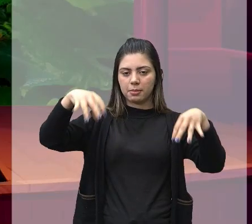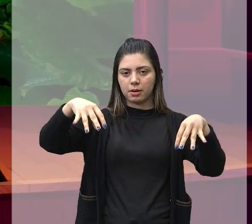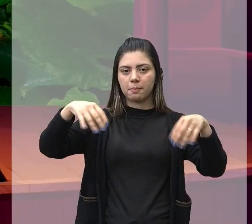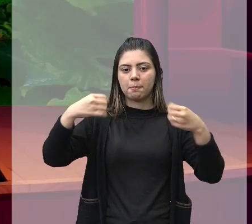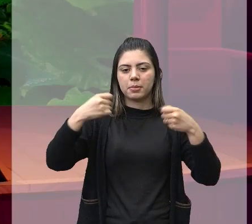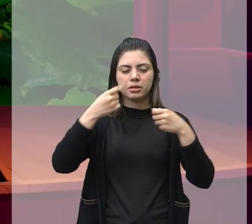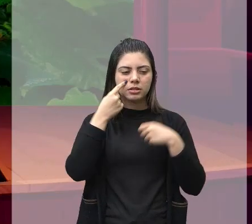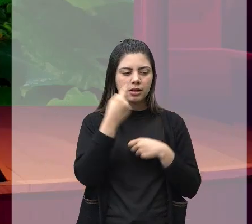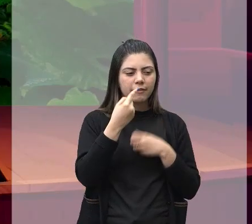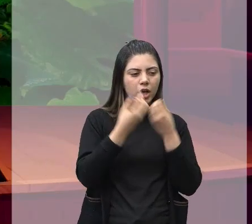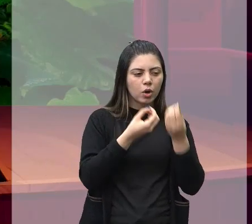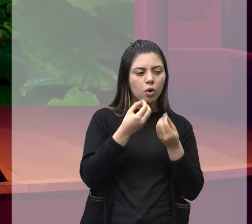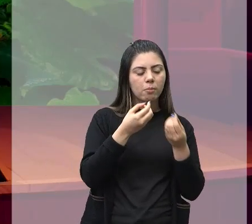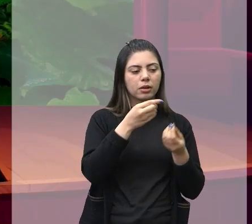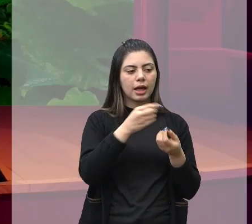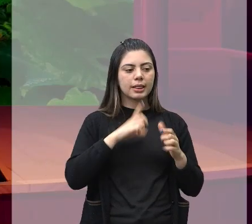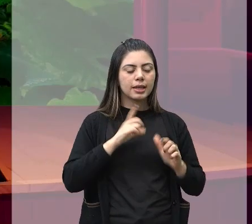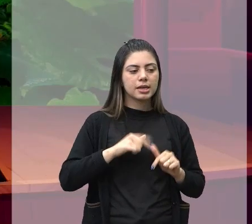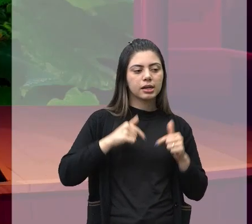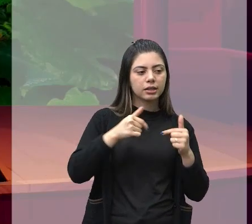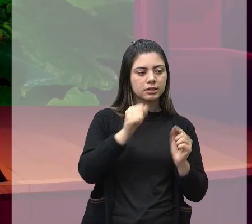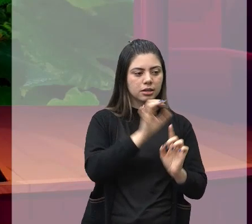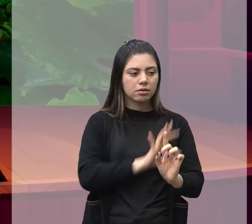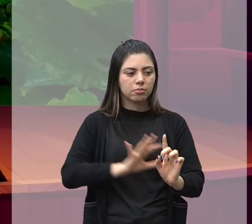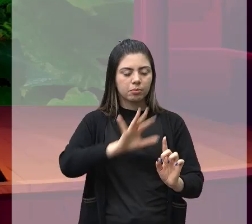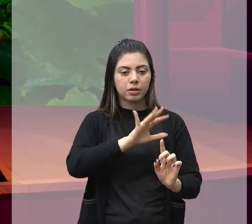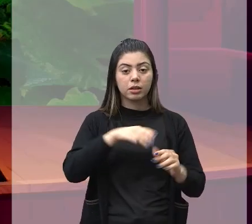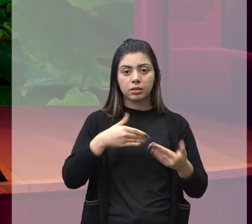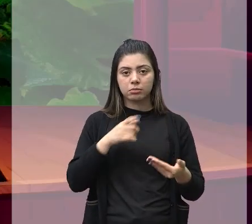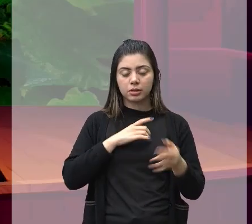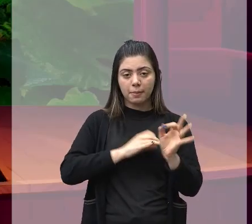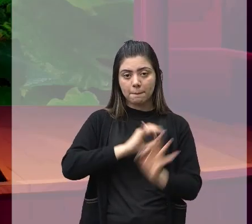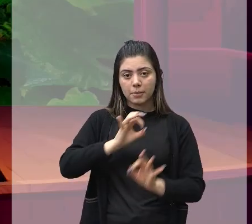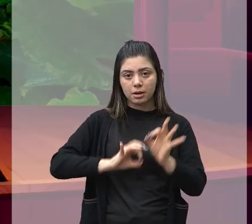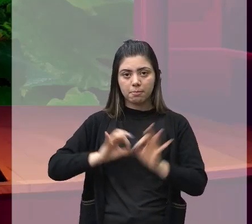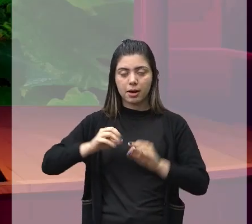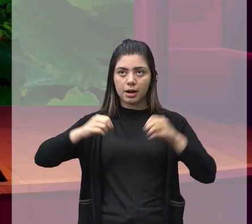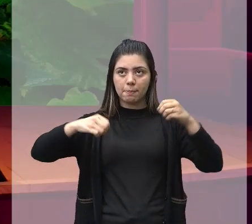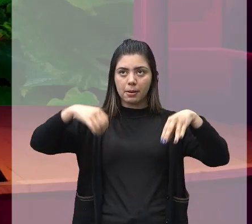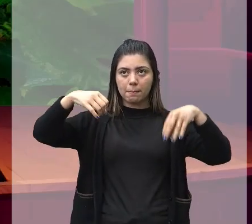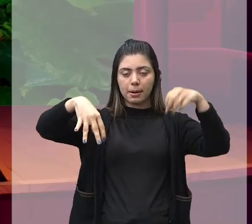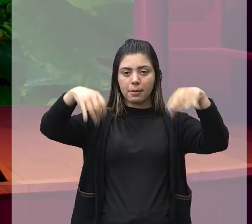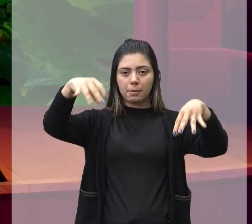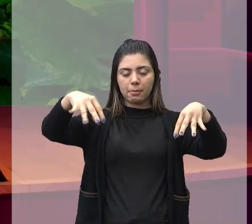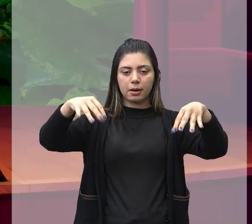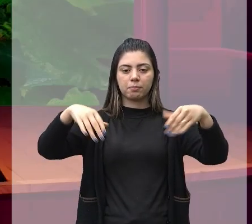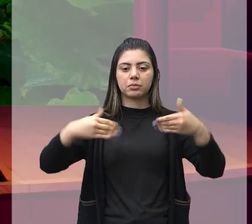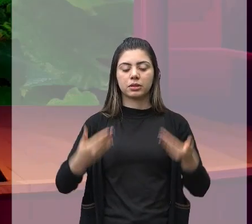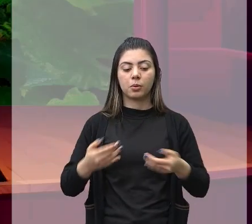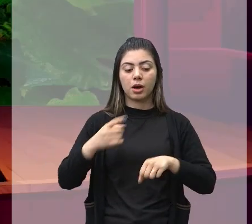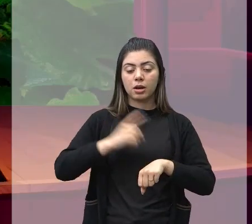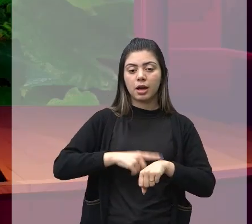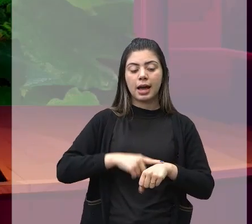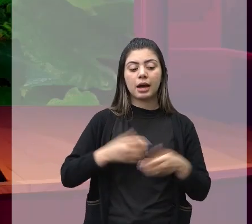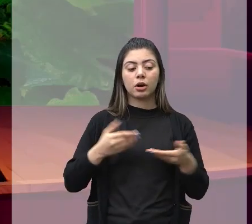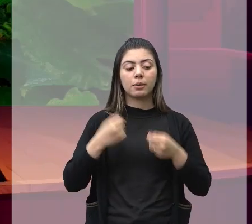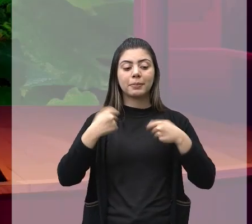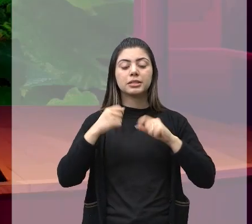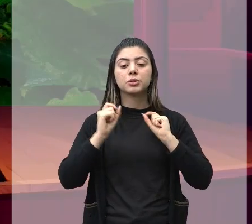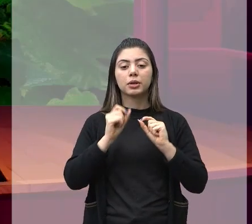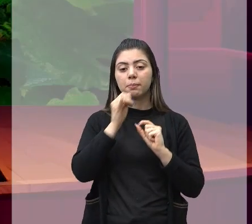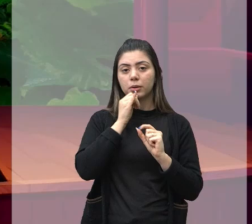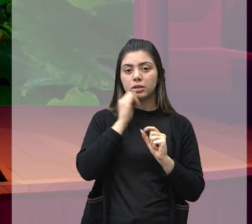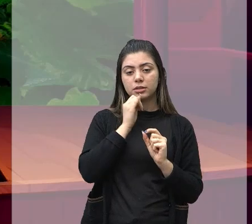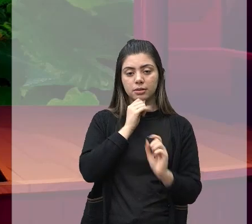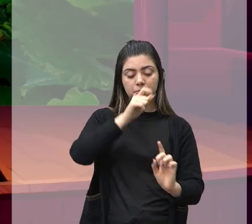está acontecendo e quando ele prepara ali toda a sua estrutura de iluminação, nesse momento eu preciso que venha um foco de